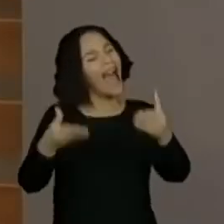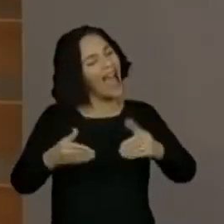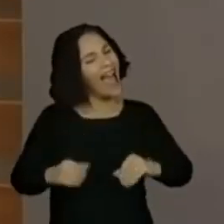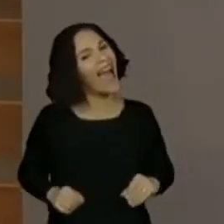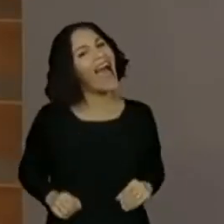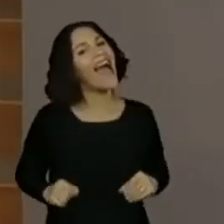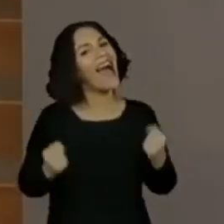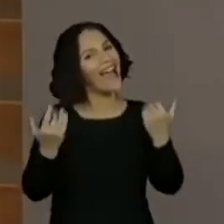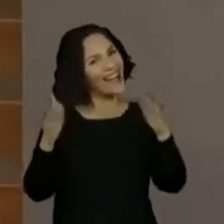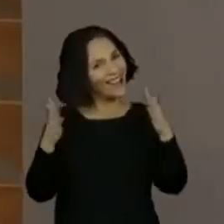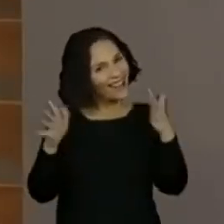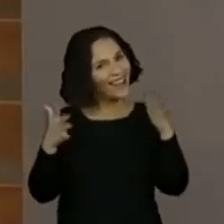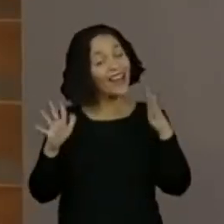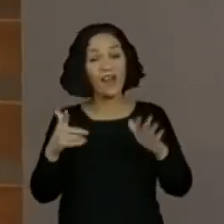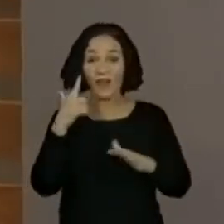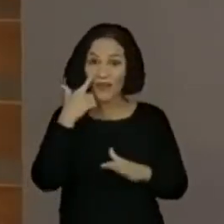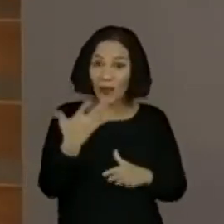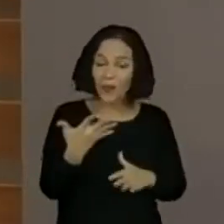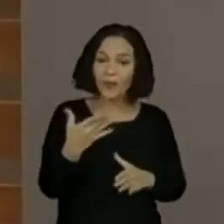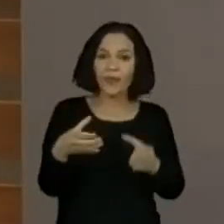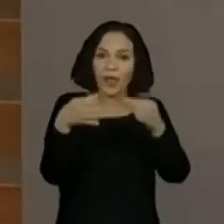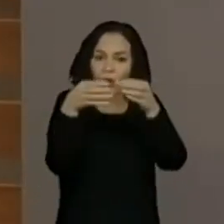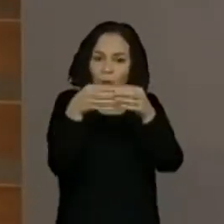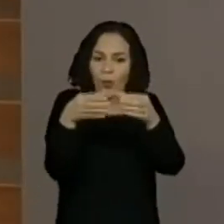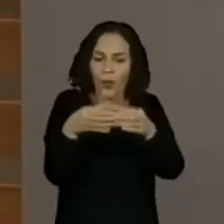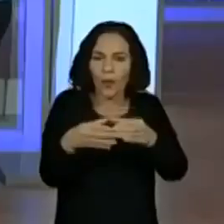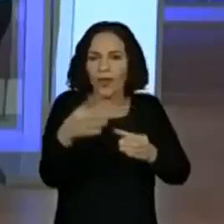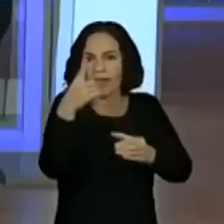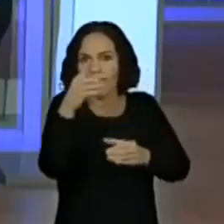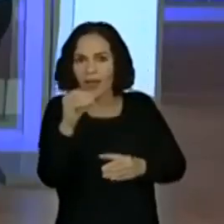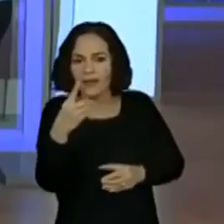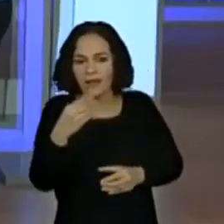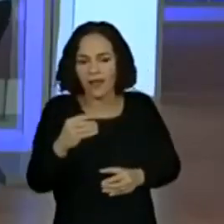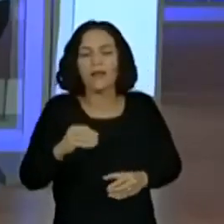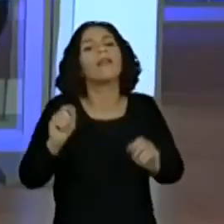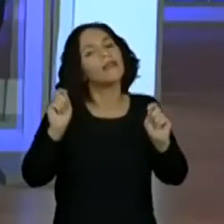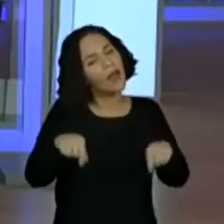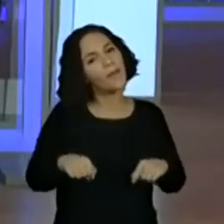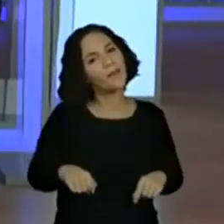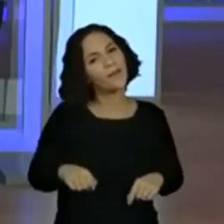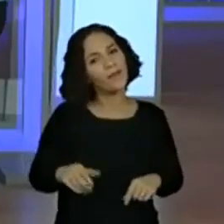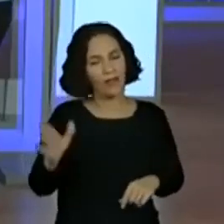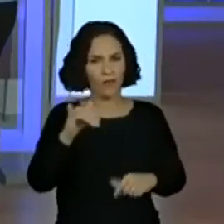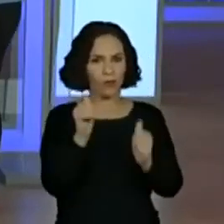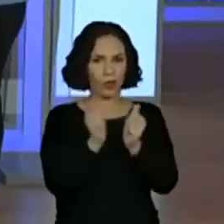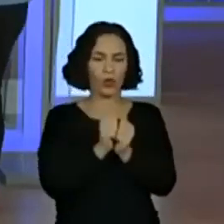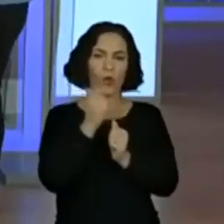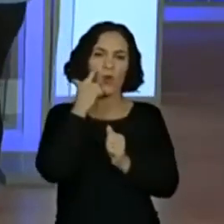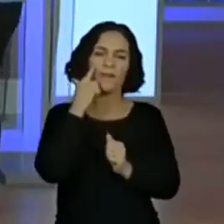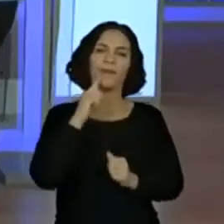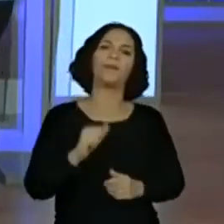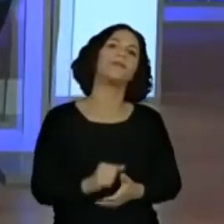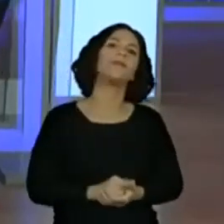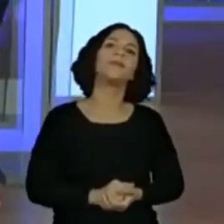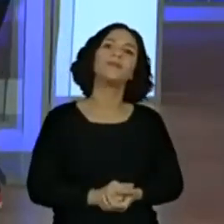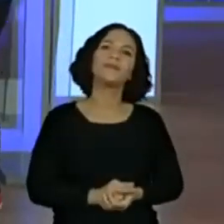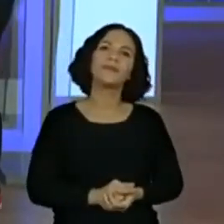Se está organizado de 10 em 10, eu posso contar? De 10 em 10. Então vamos lá, turminha? A Pro vai ajudar vocês, ó.